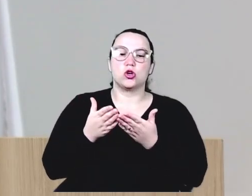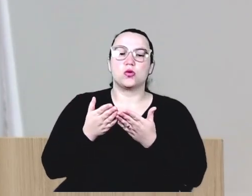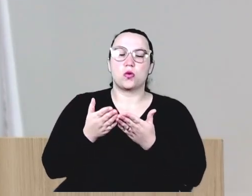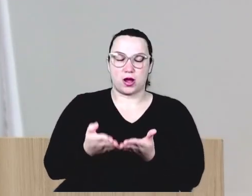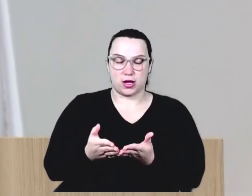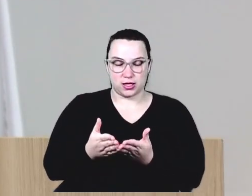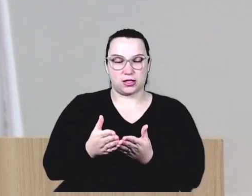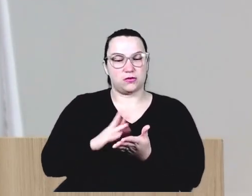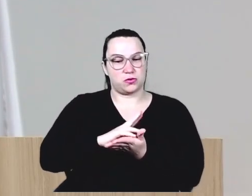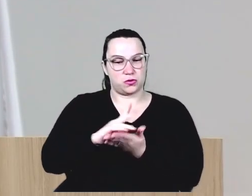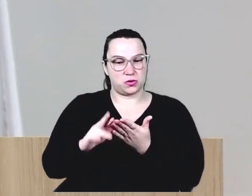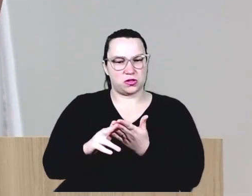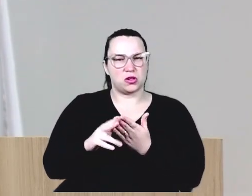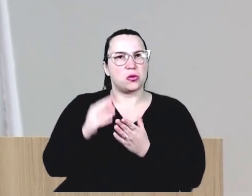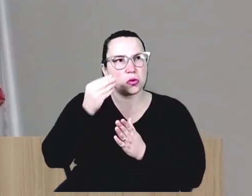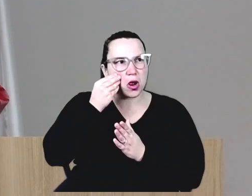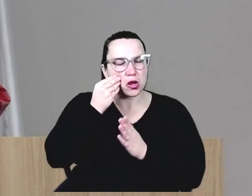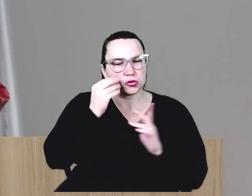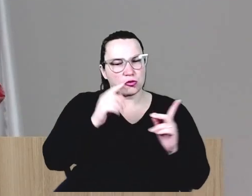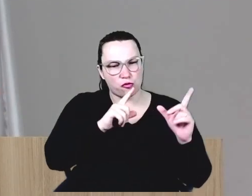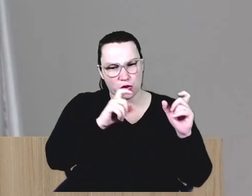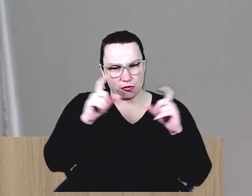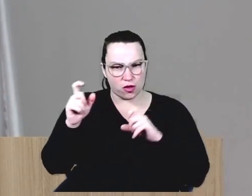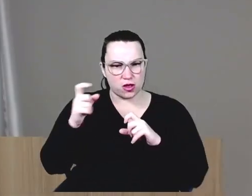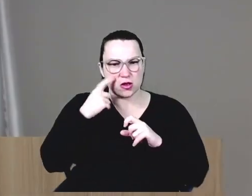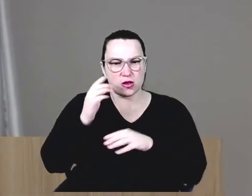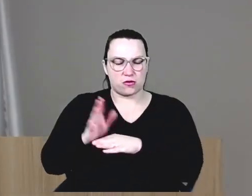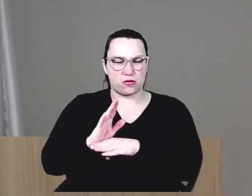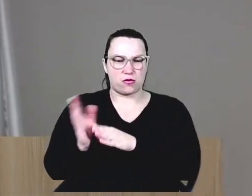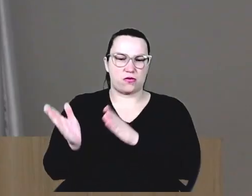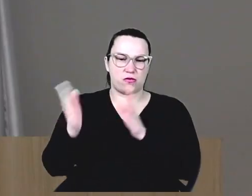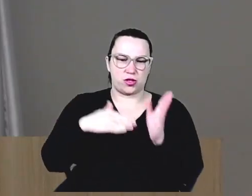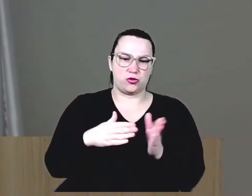eu não sei se eu coloquei ainda para postar a foto, mas solta o vídeo para mim, por favor.